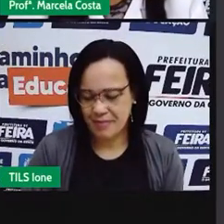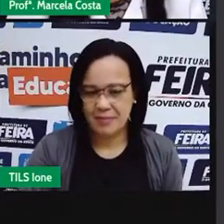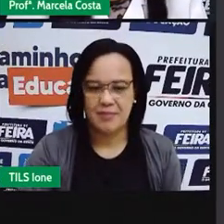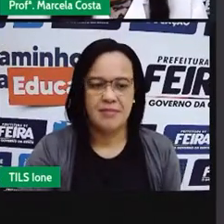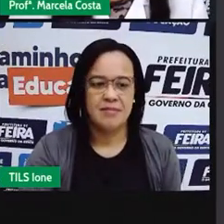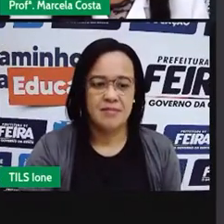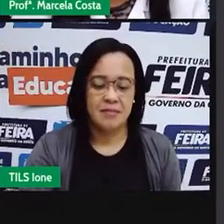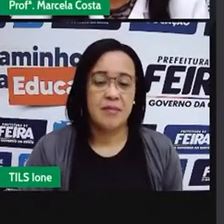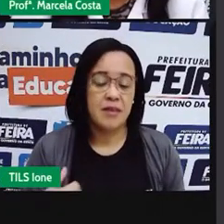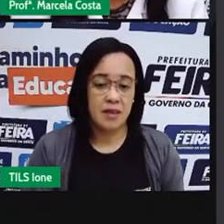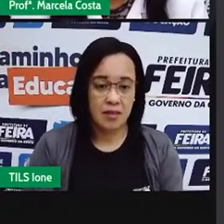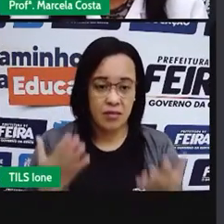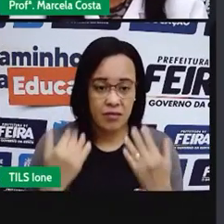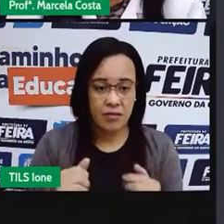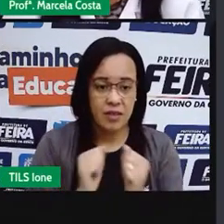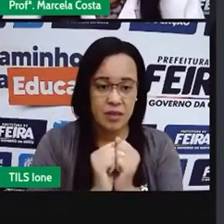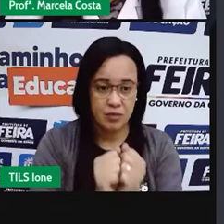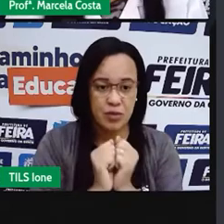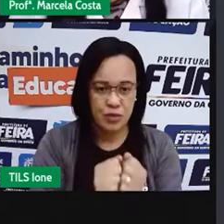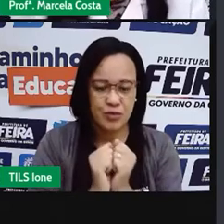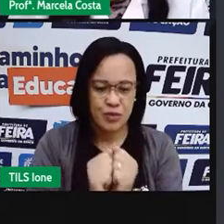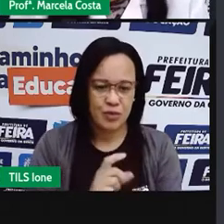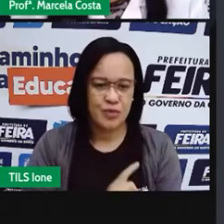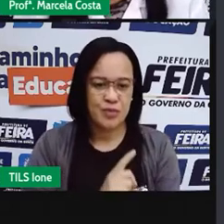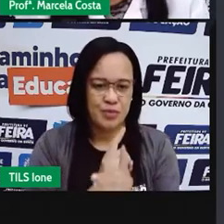Vamos descobrir.